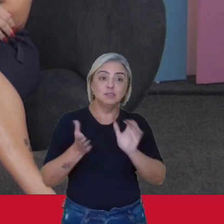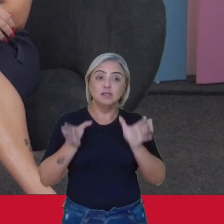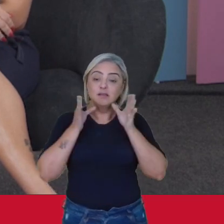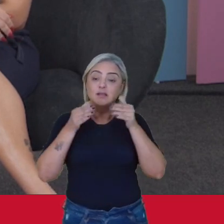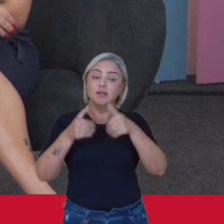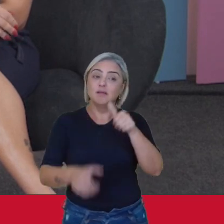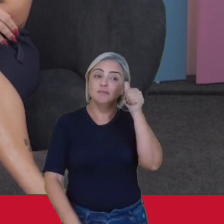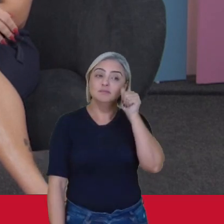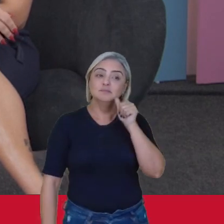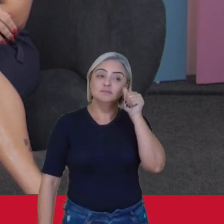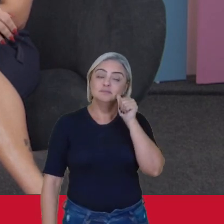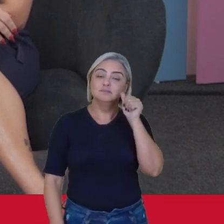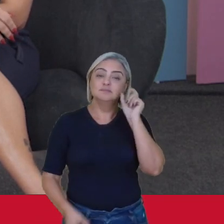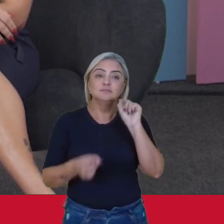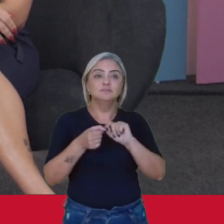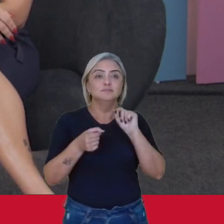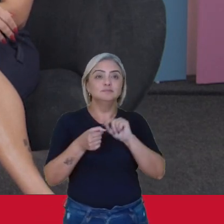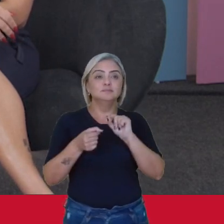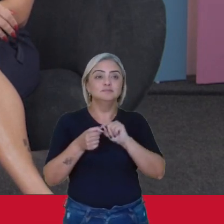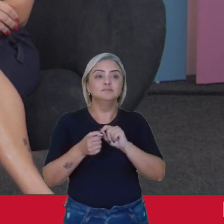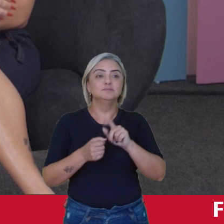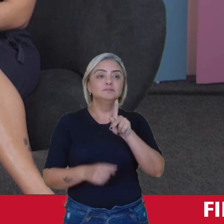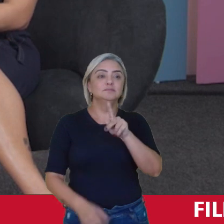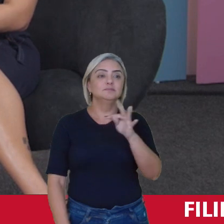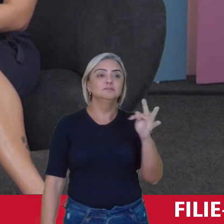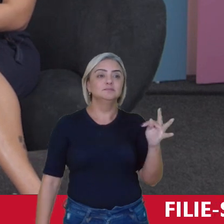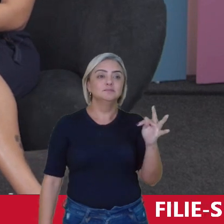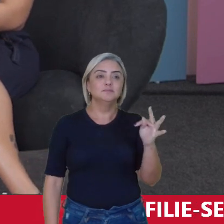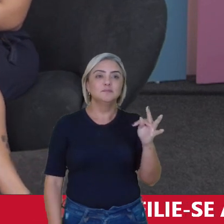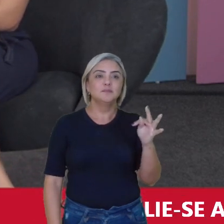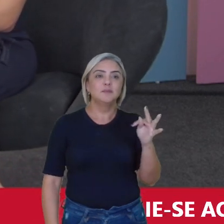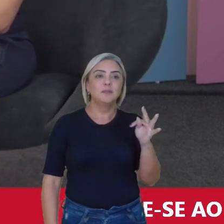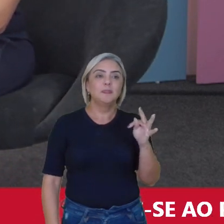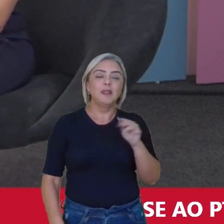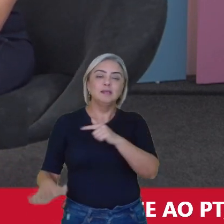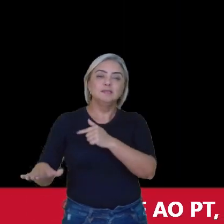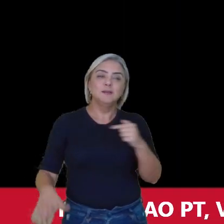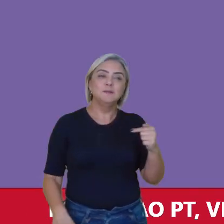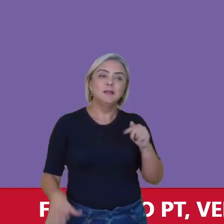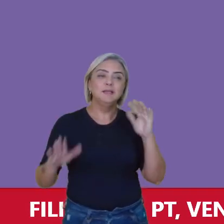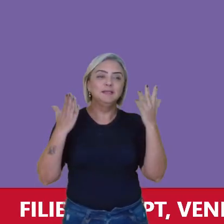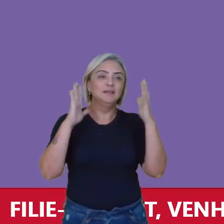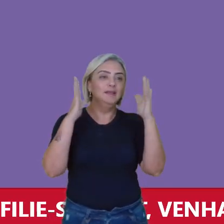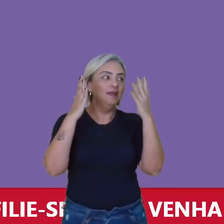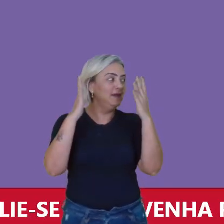voltadas para as mulheres realizadas pelo PT. Eu espero vocês semana que vem.